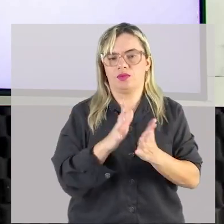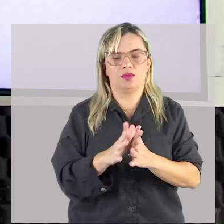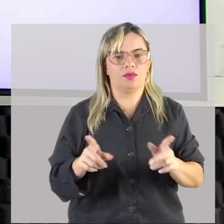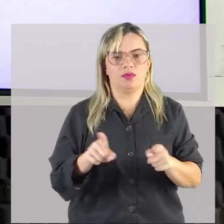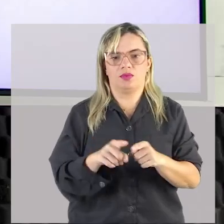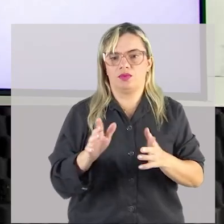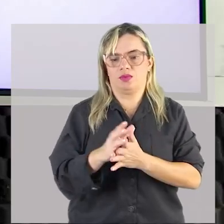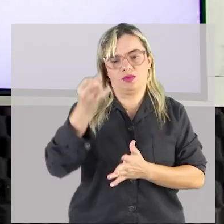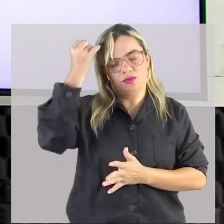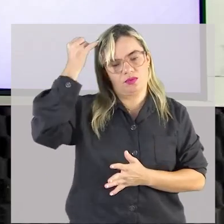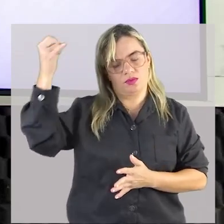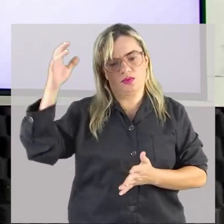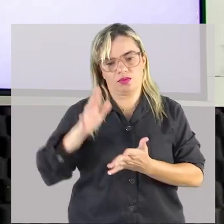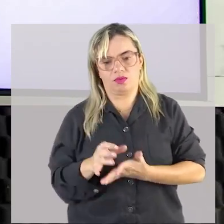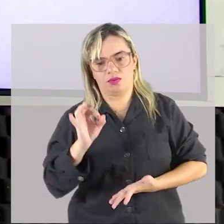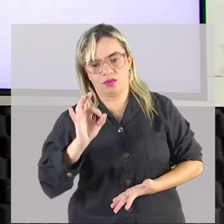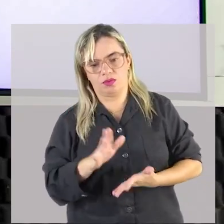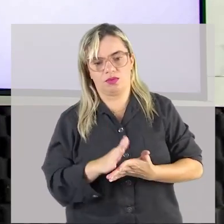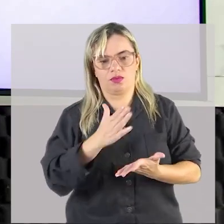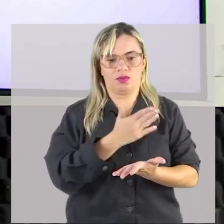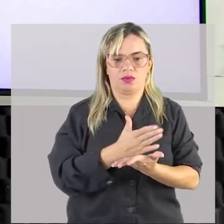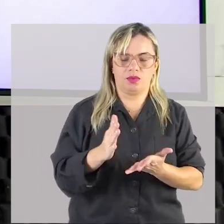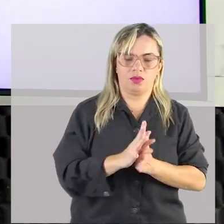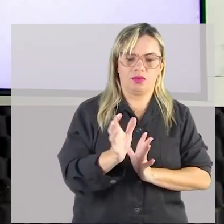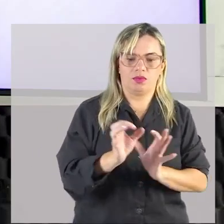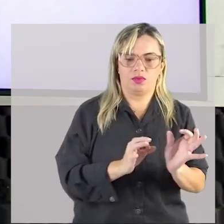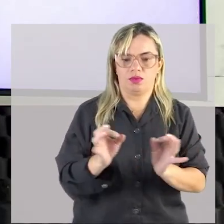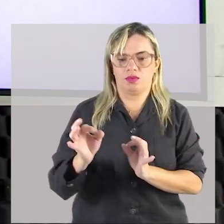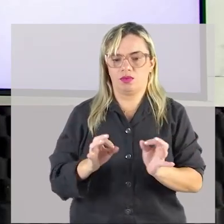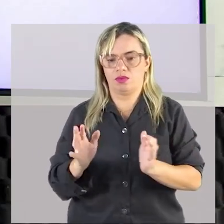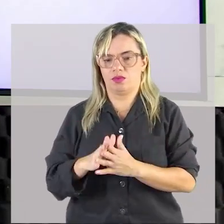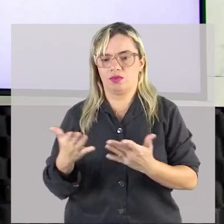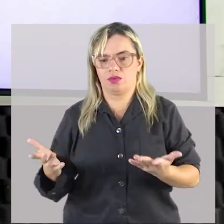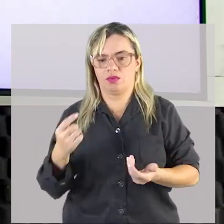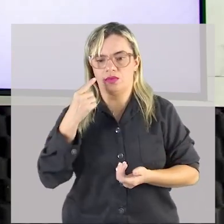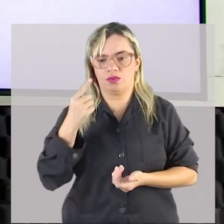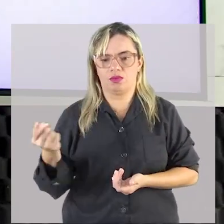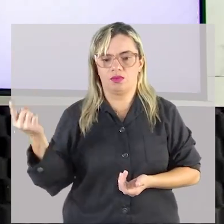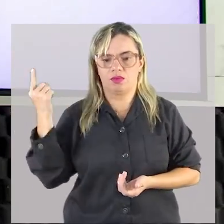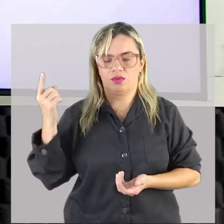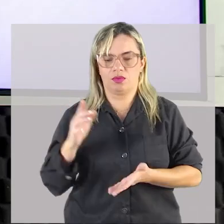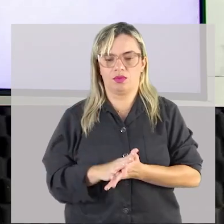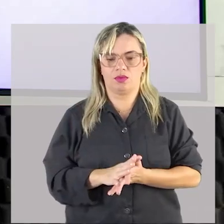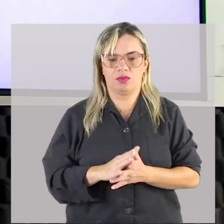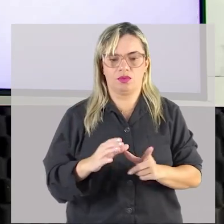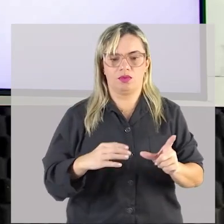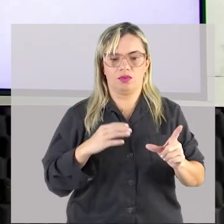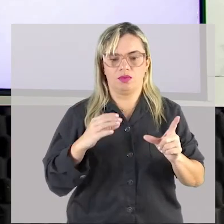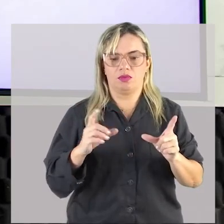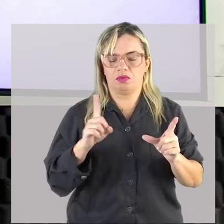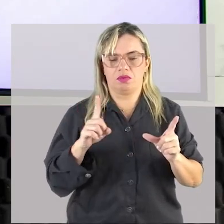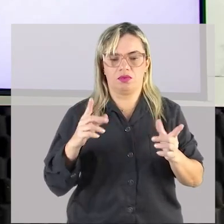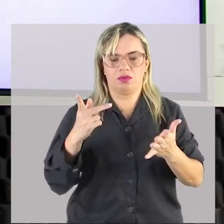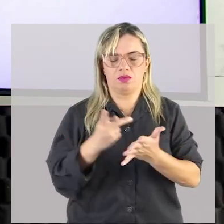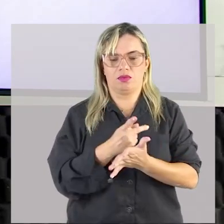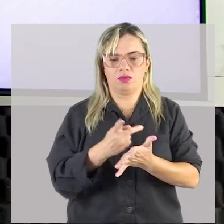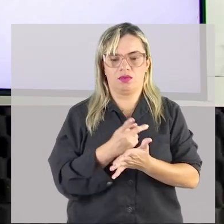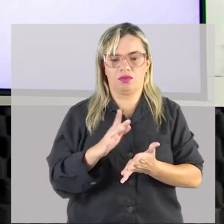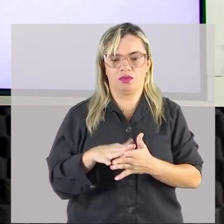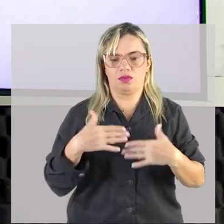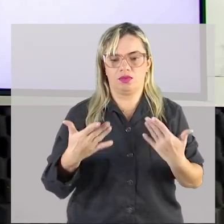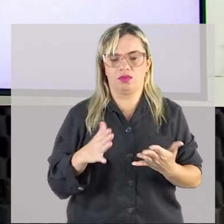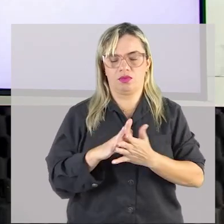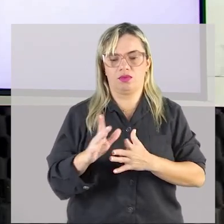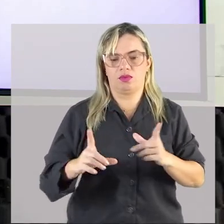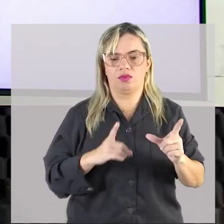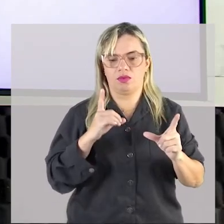para começar essa sequência. Comunidade, biosfera, ecossistema, organismo, população. Então, letra C está